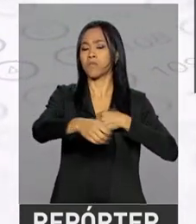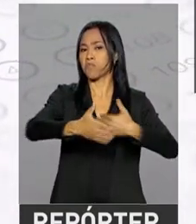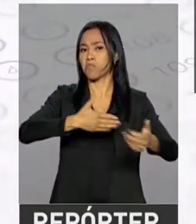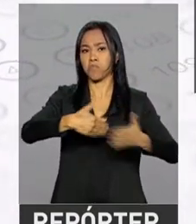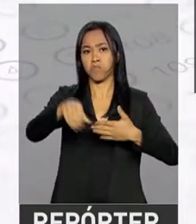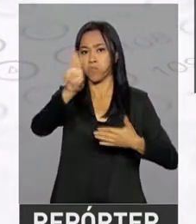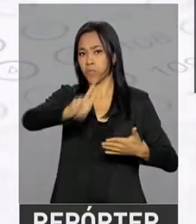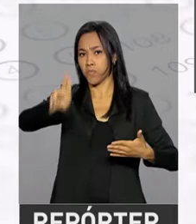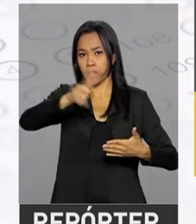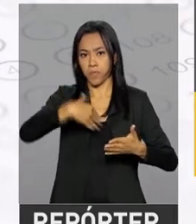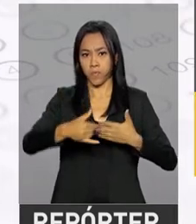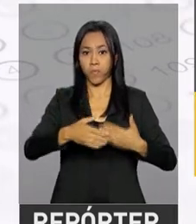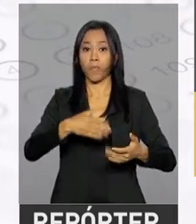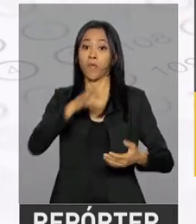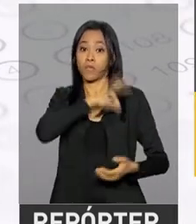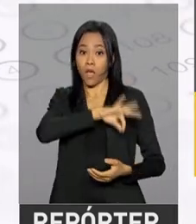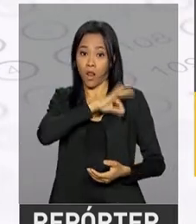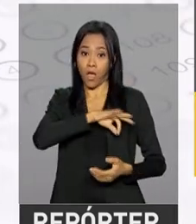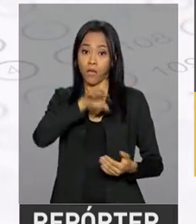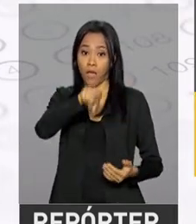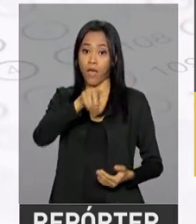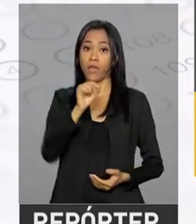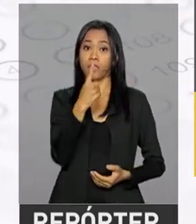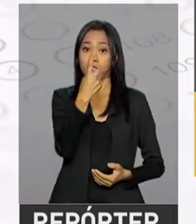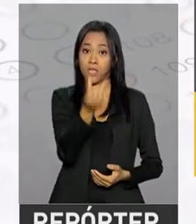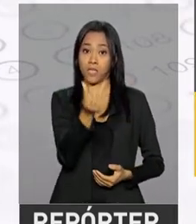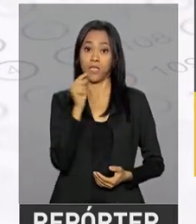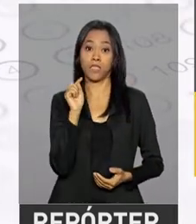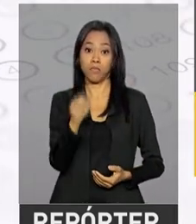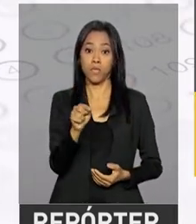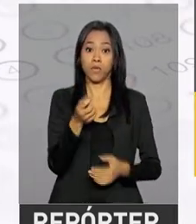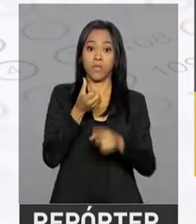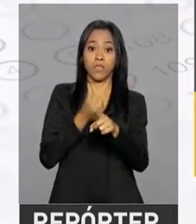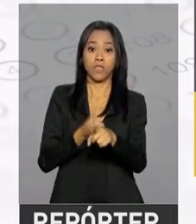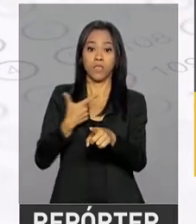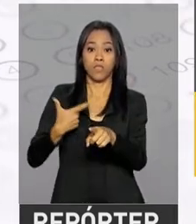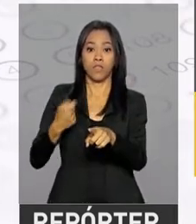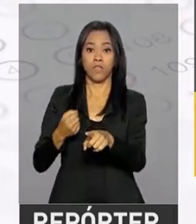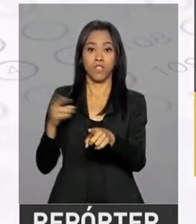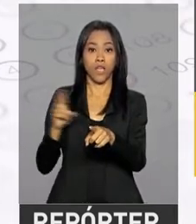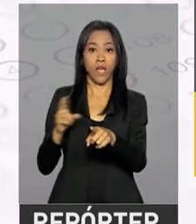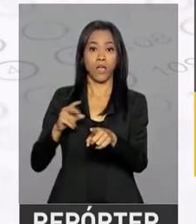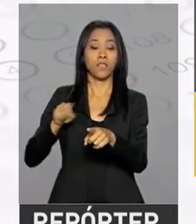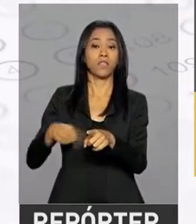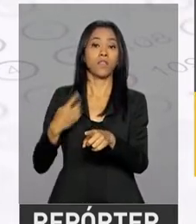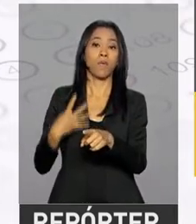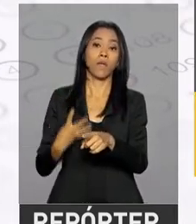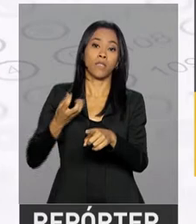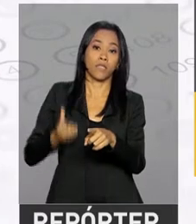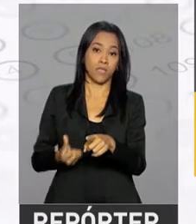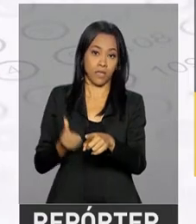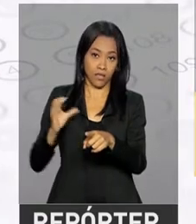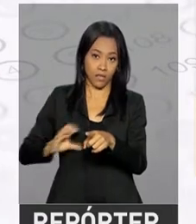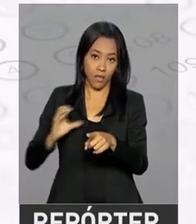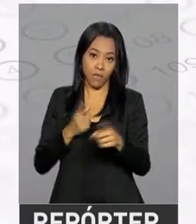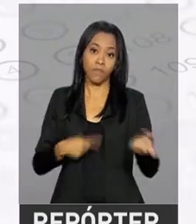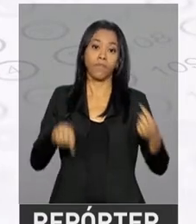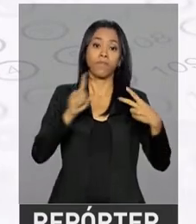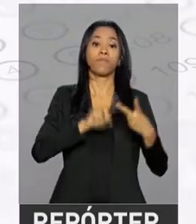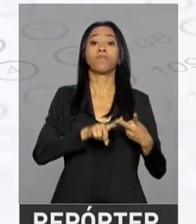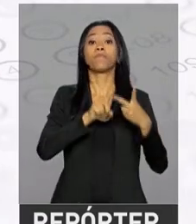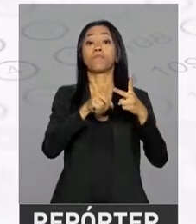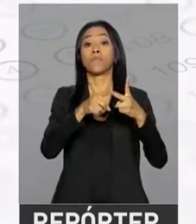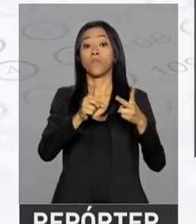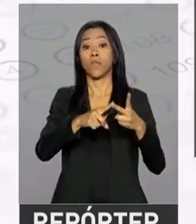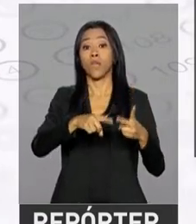formação o salário inicial é de 16 mil seiscentos e vinte reais e quarenta e seis centavos já para o cargo